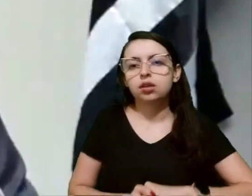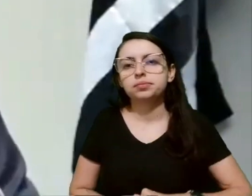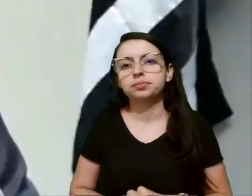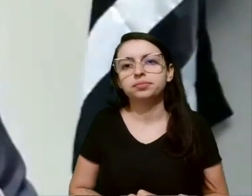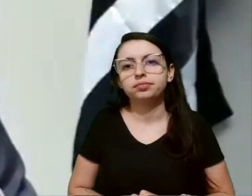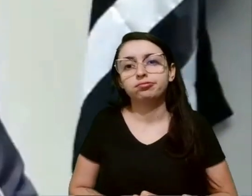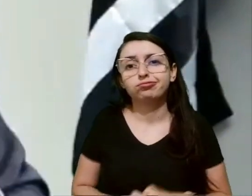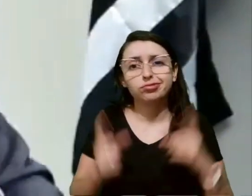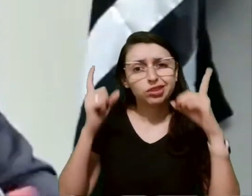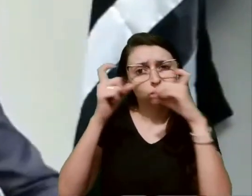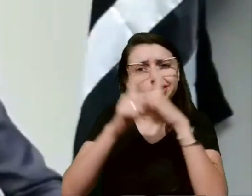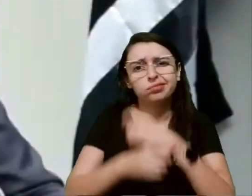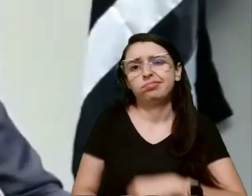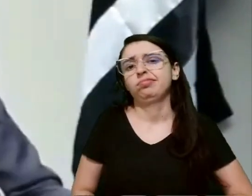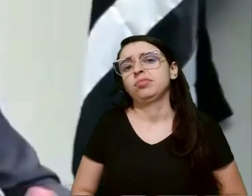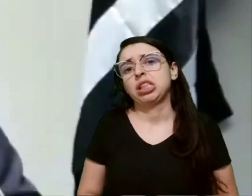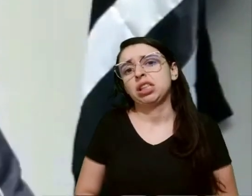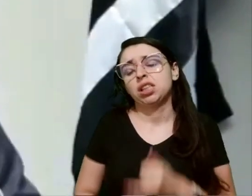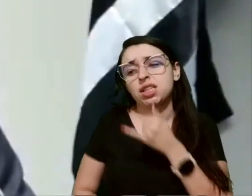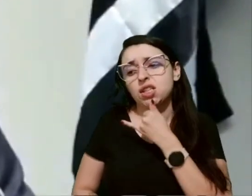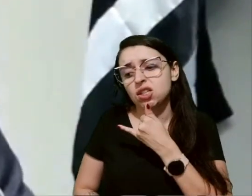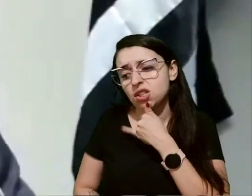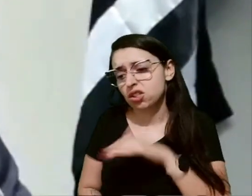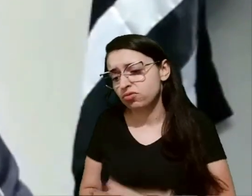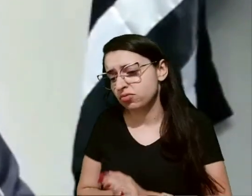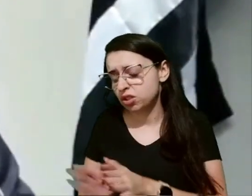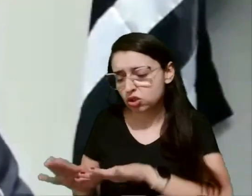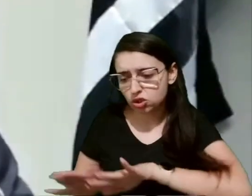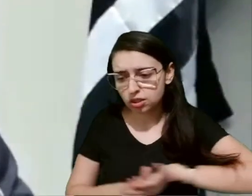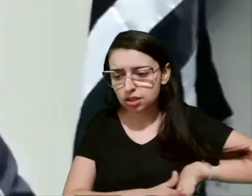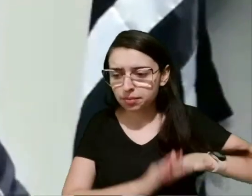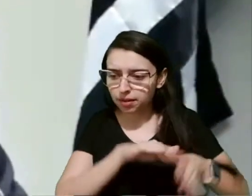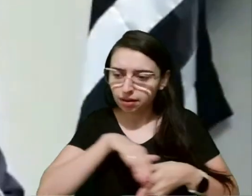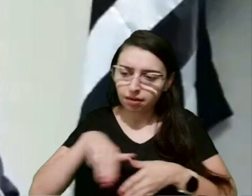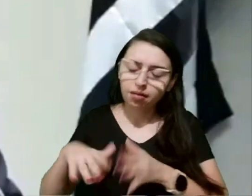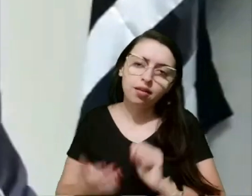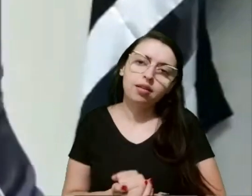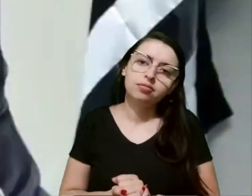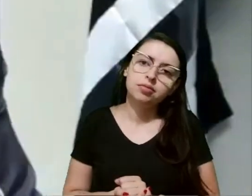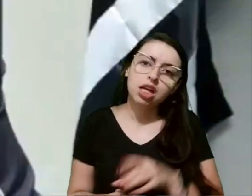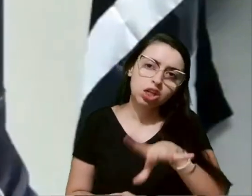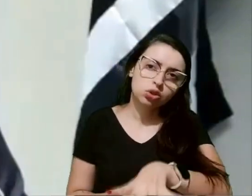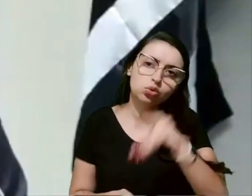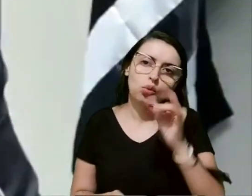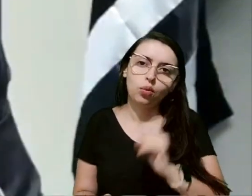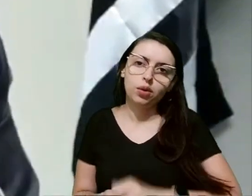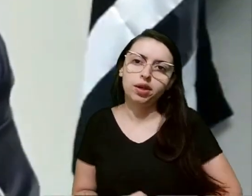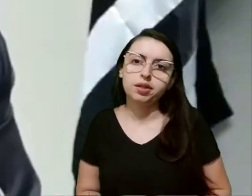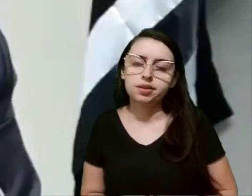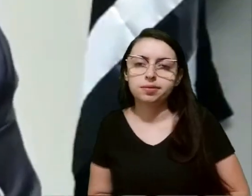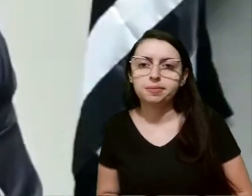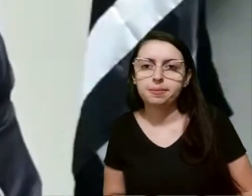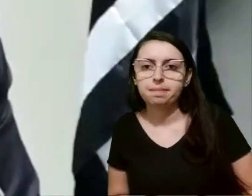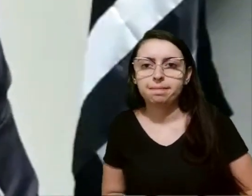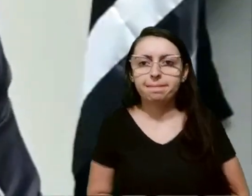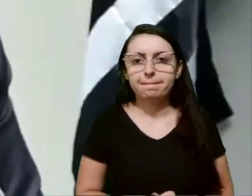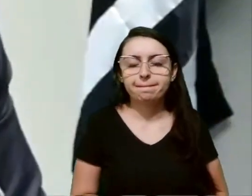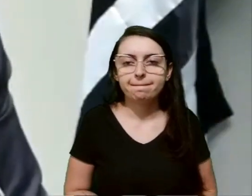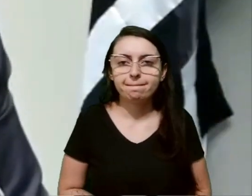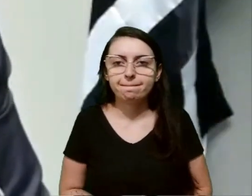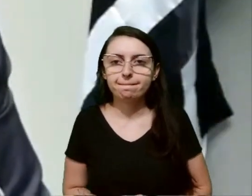Terrível. Terrível o que aconteceu, terrível não individualizar também. Como é que você fala, assim, dessas decisões que, né,